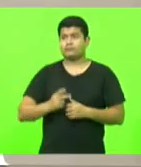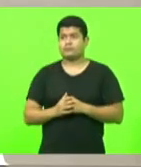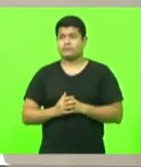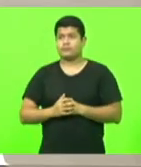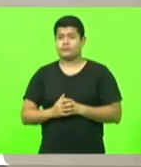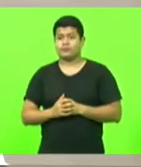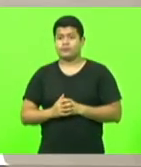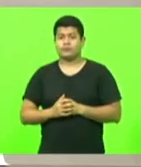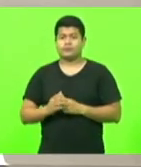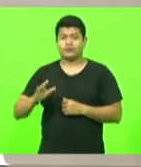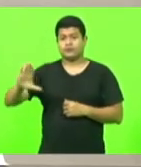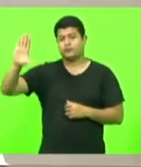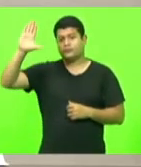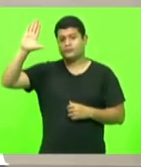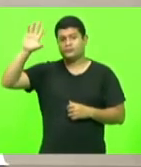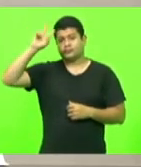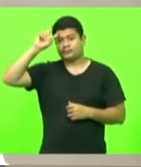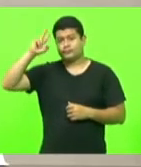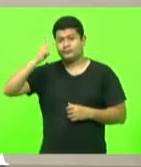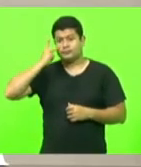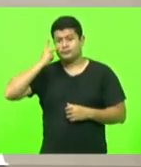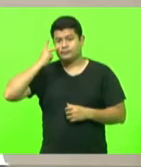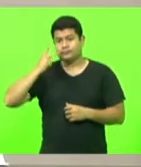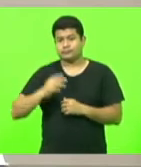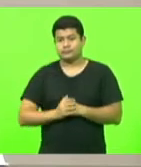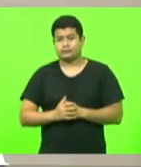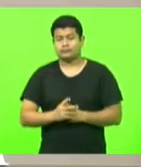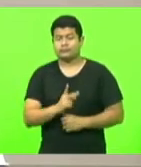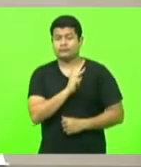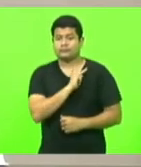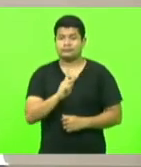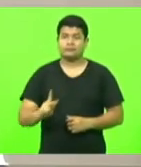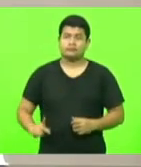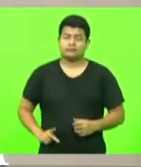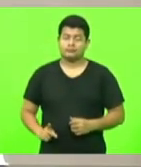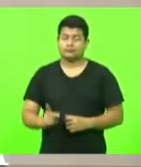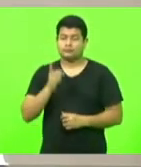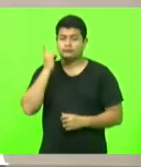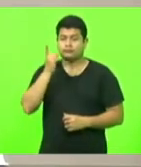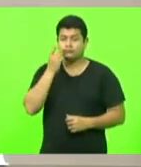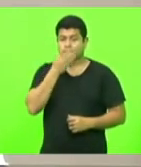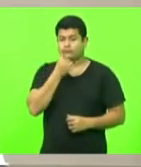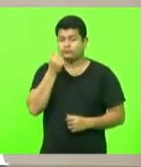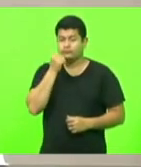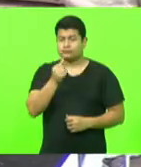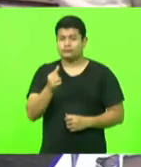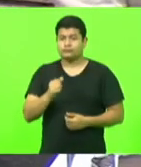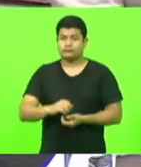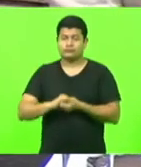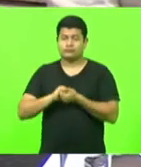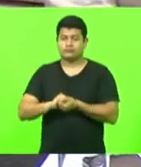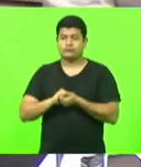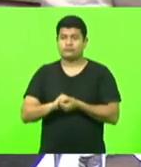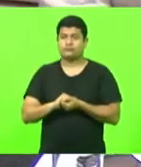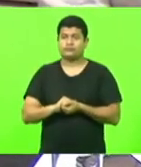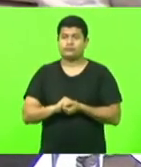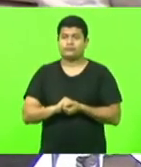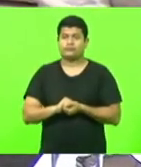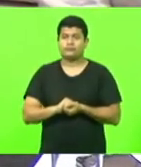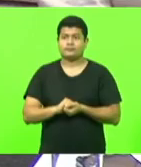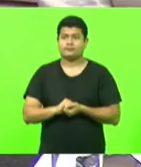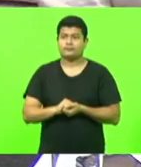Milton Alves. Senhor presidente, senhora deputada, senhores deputados, cumprimentá-lo, Elton.